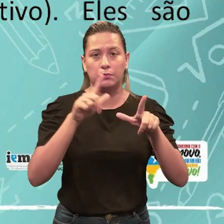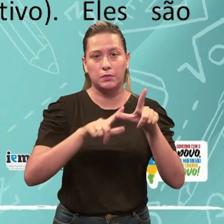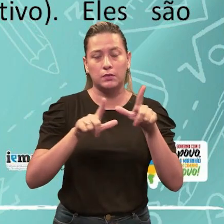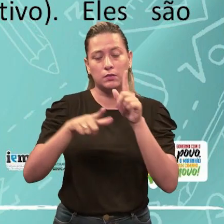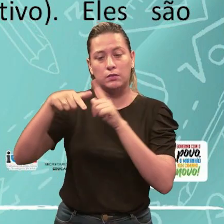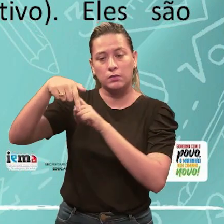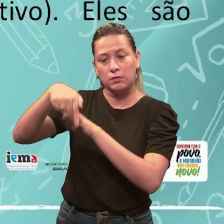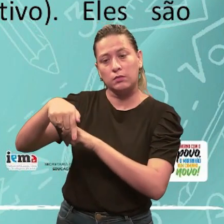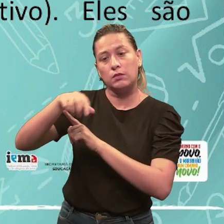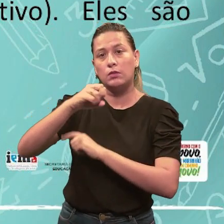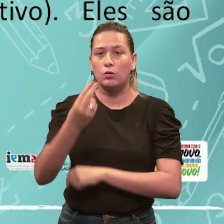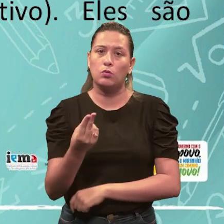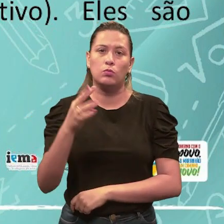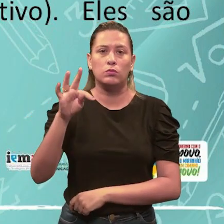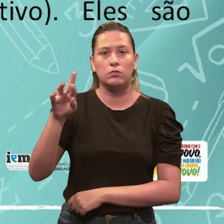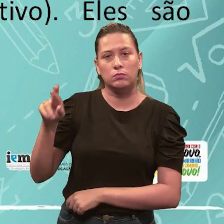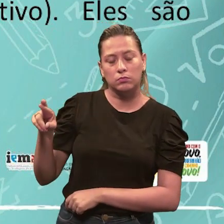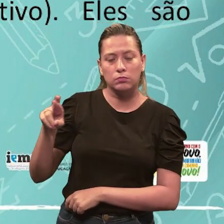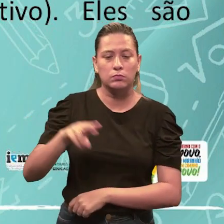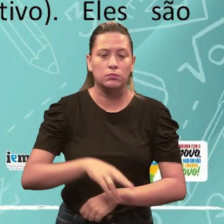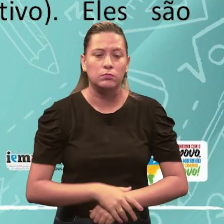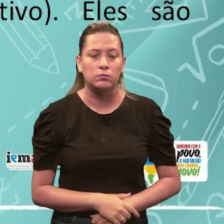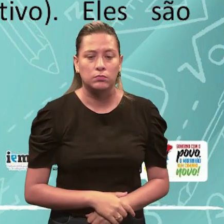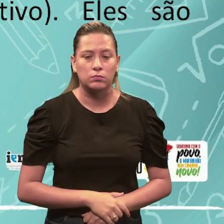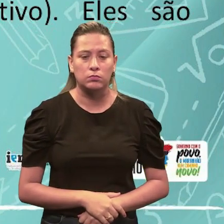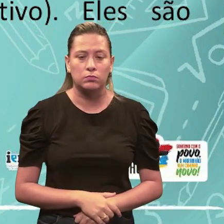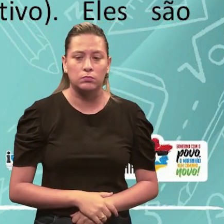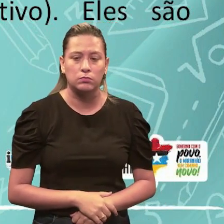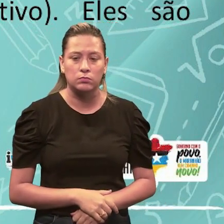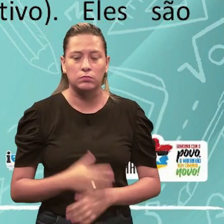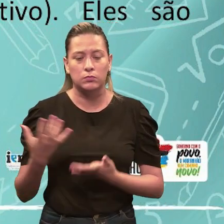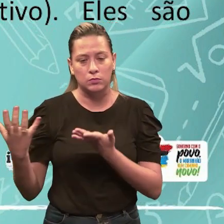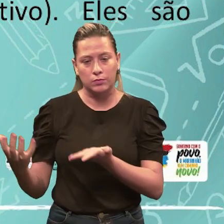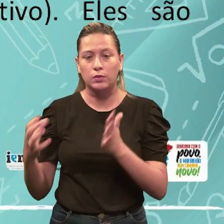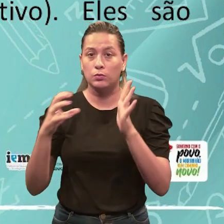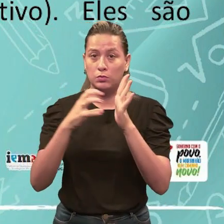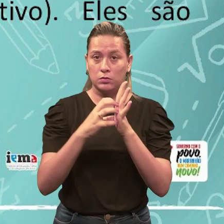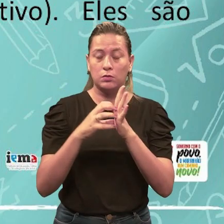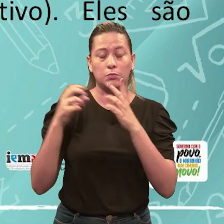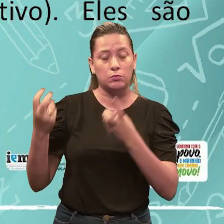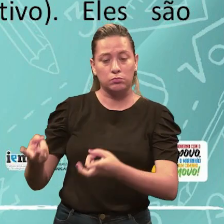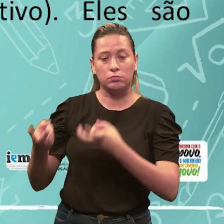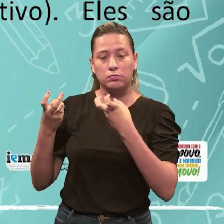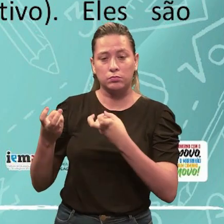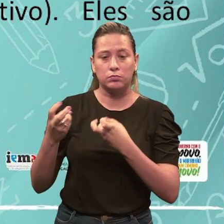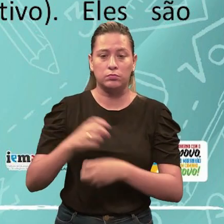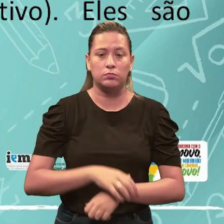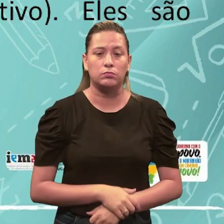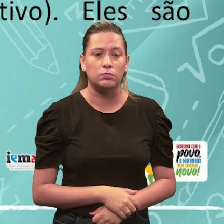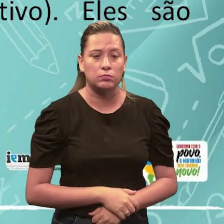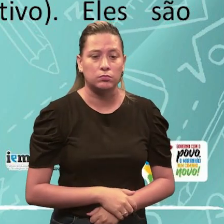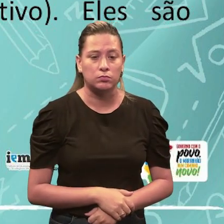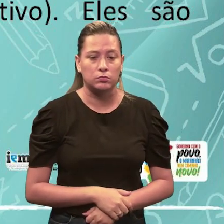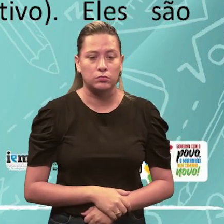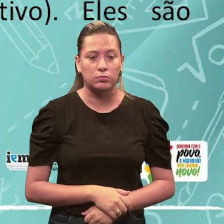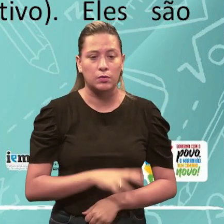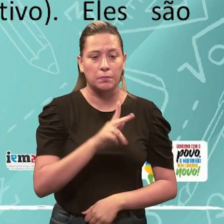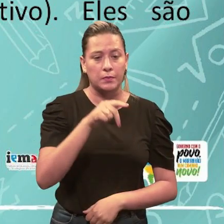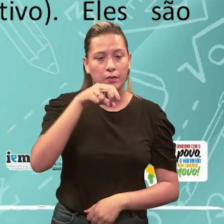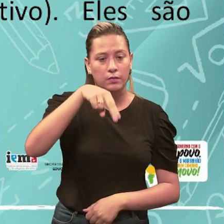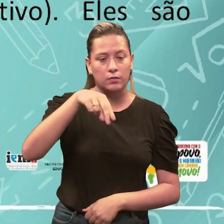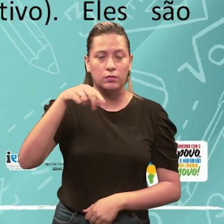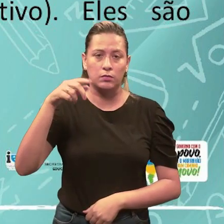letra Q ou TR. Então, aqui é só as simbologias, como é que você vai ver, ó, PNP, positivo,